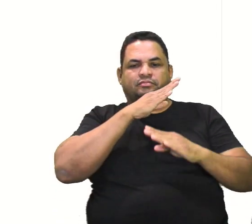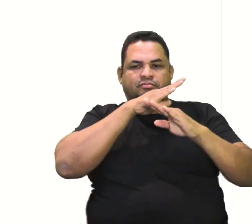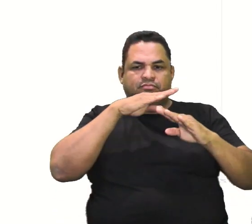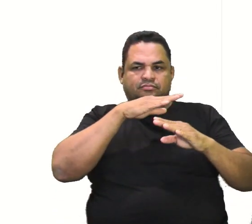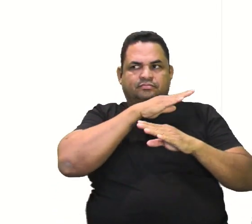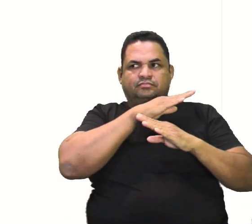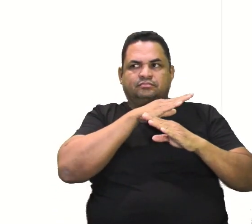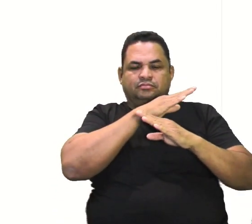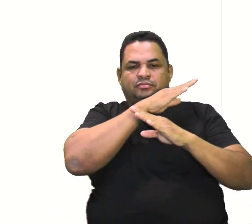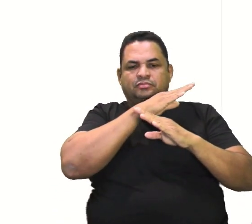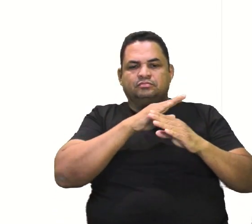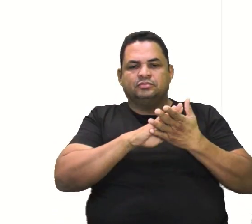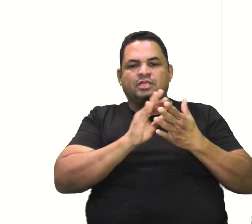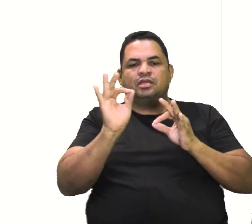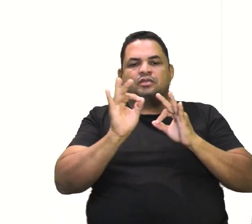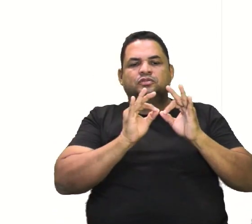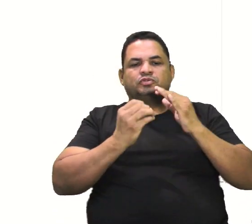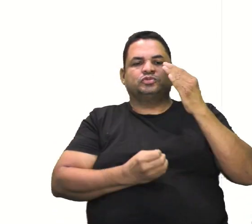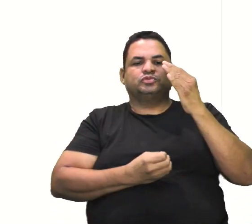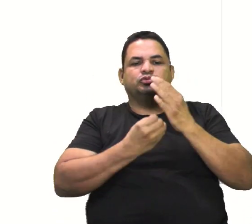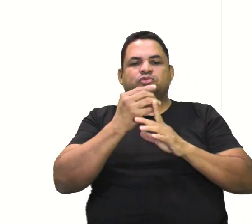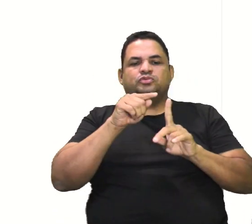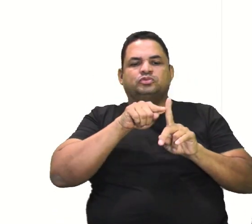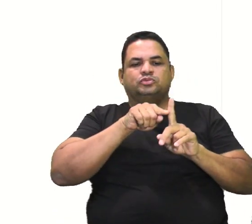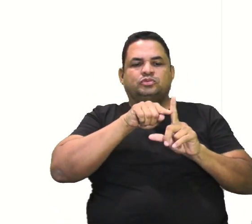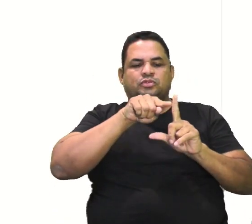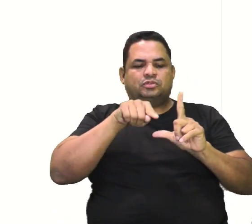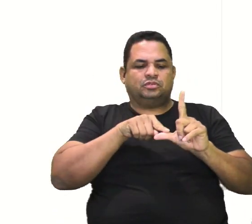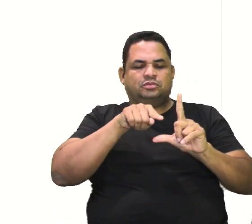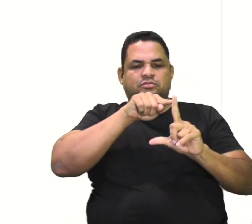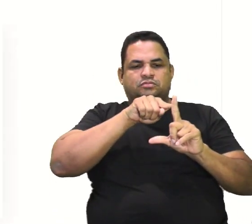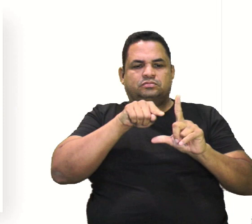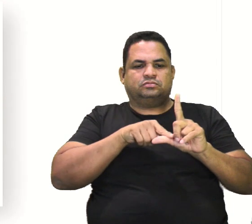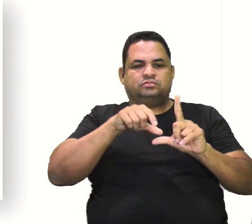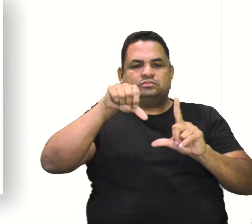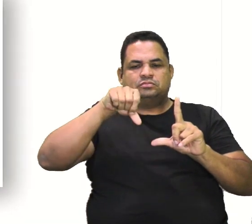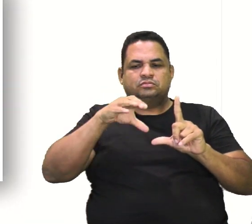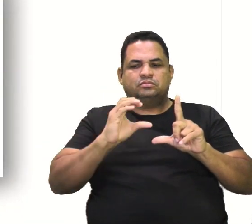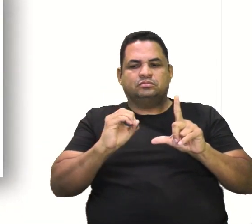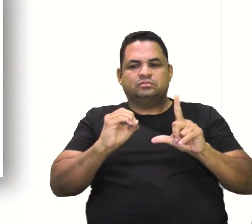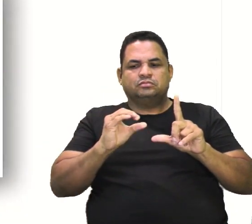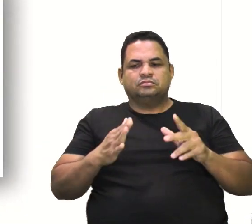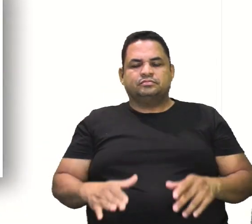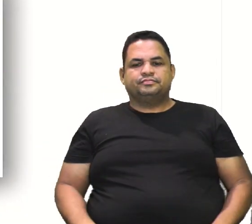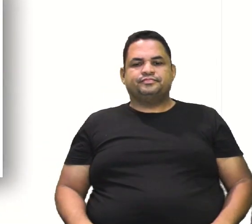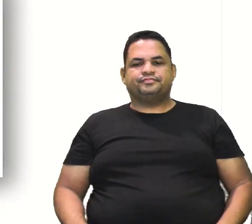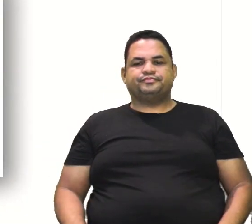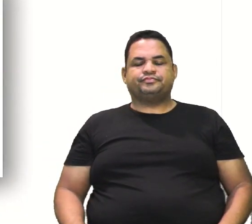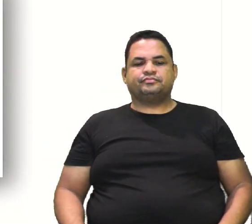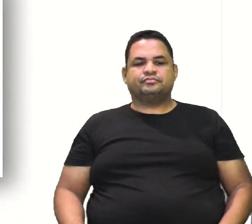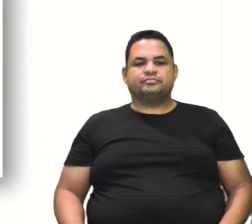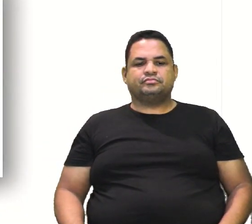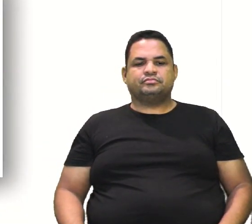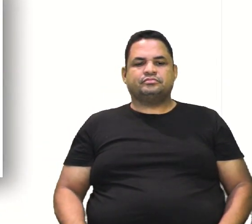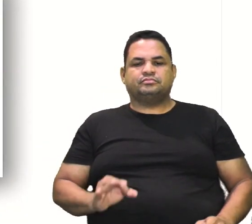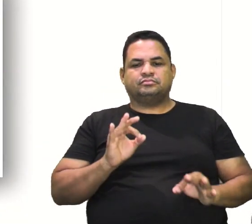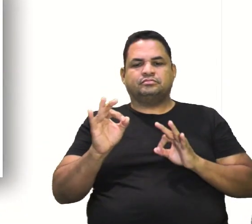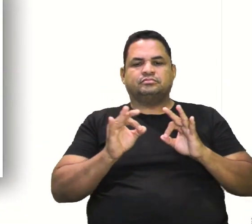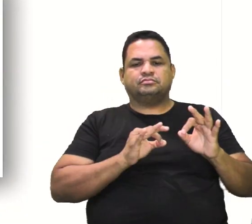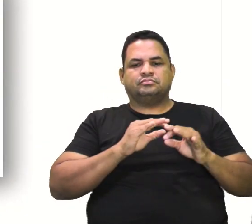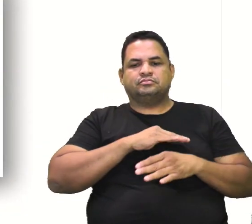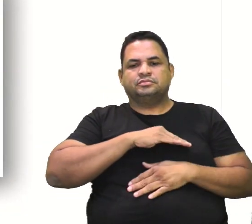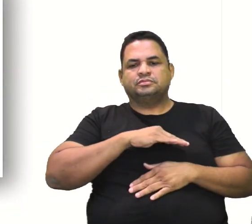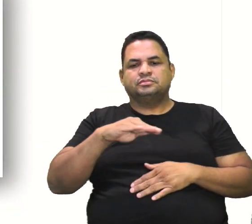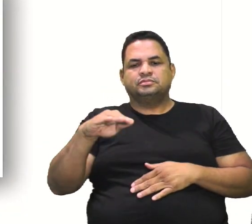no quiz. Vai formar um ângulo de 90 graus. Muito bem. Se forma um ângulo de 90 graus, forma um